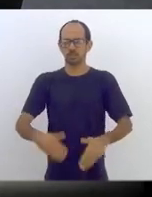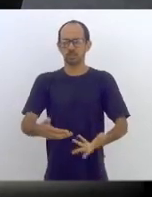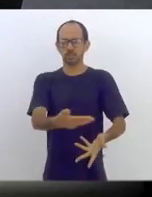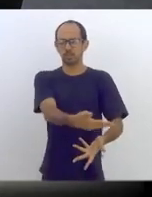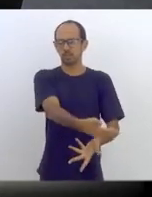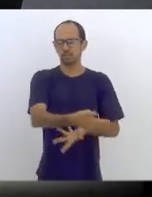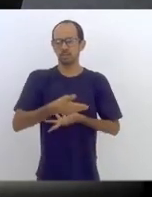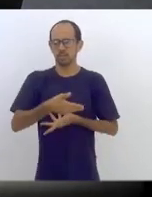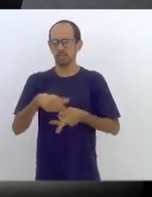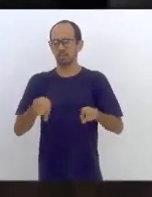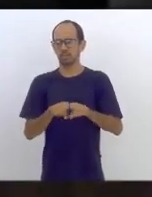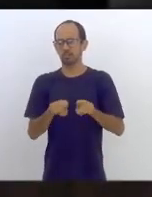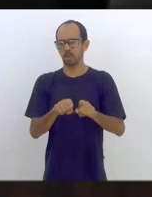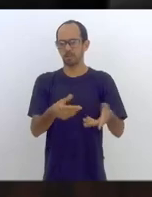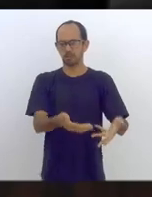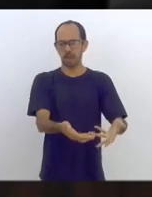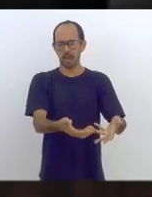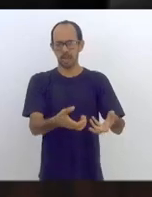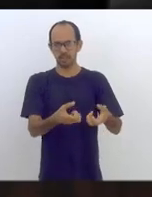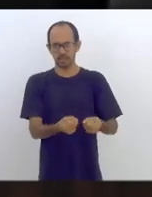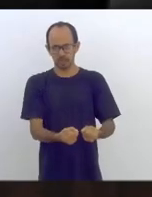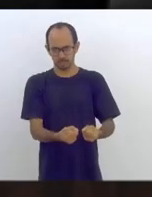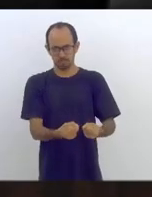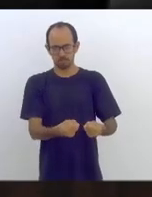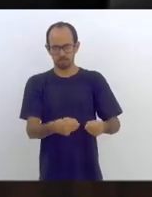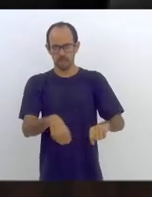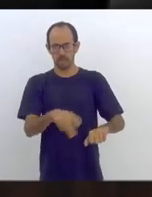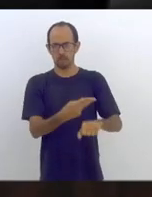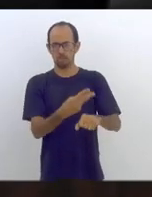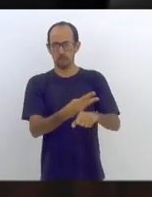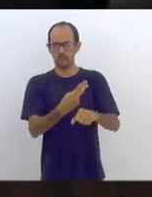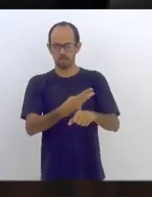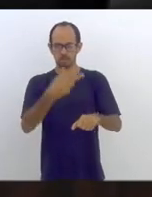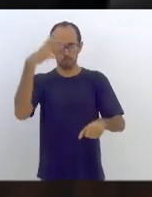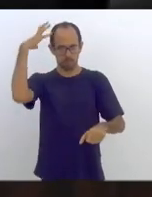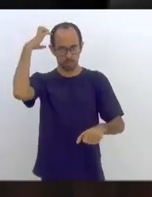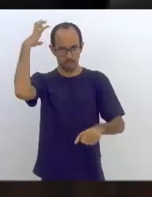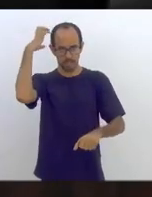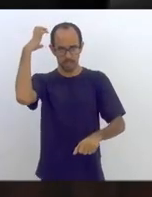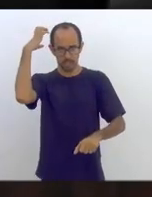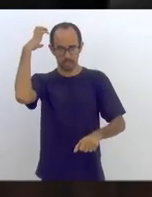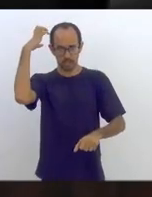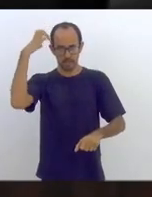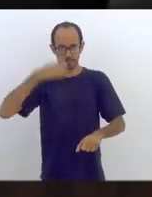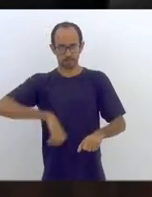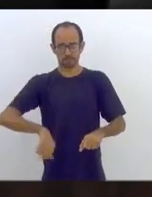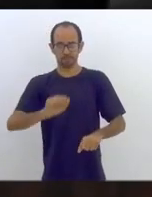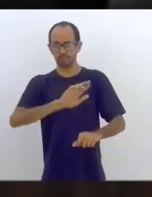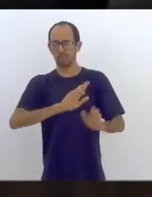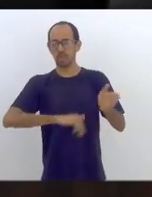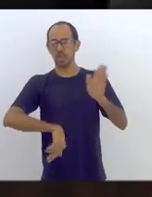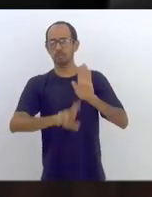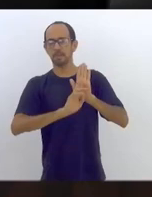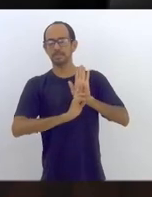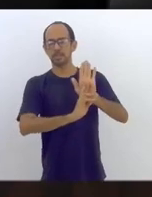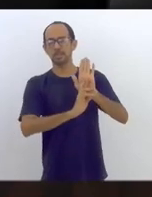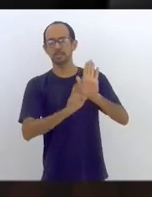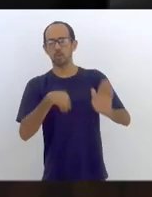Quero convidar para receber o prêmio Marielle Franco em representação à nossa